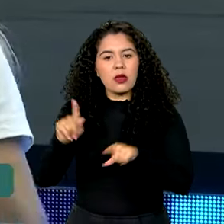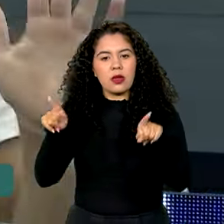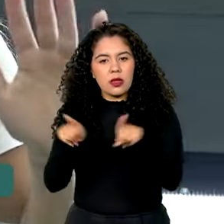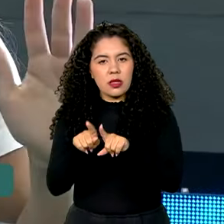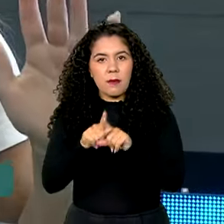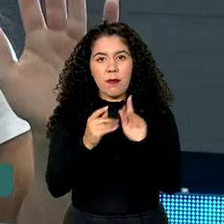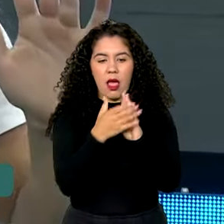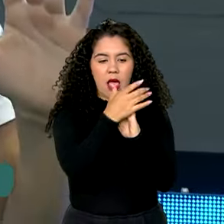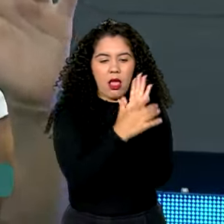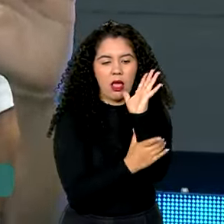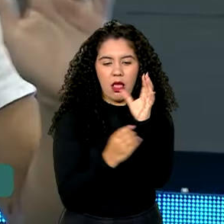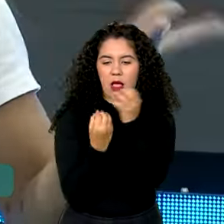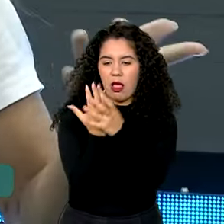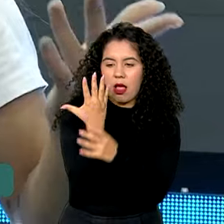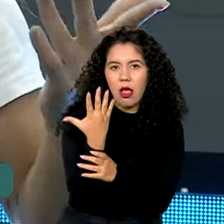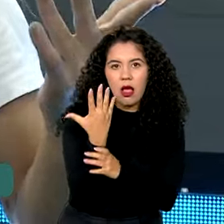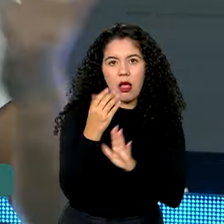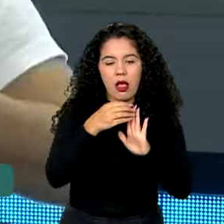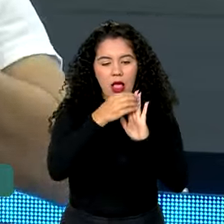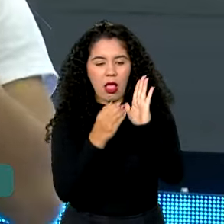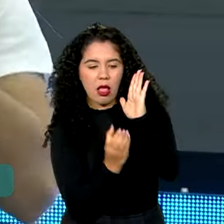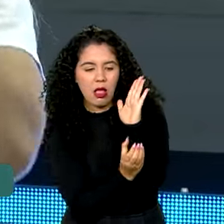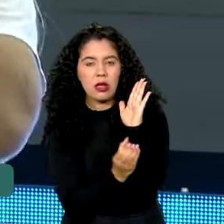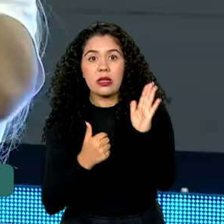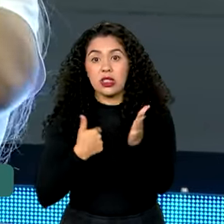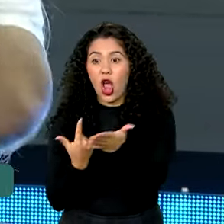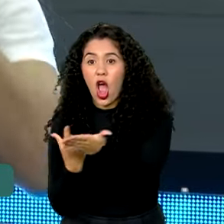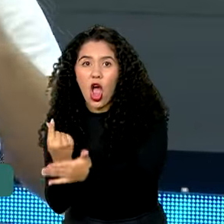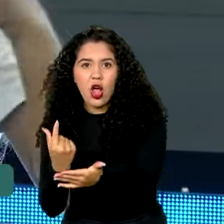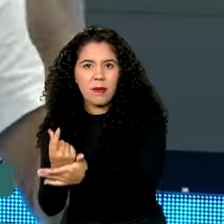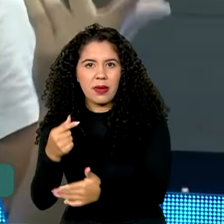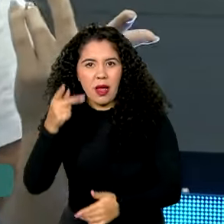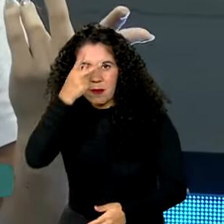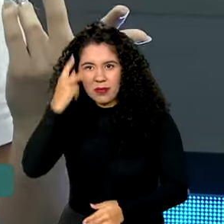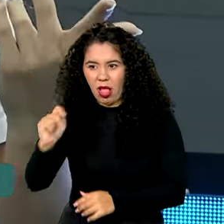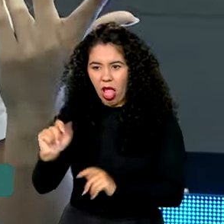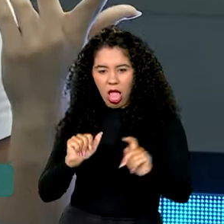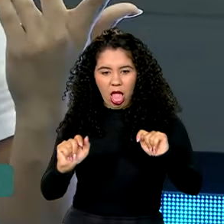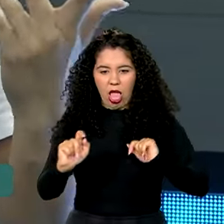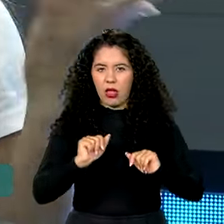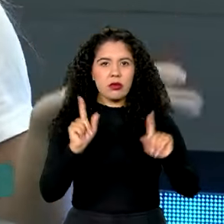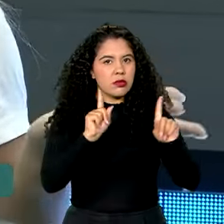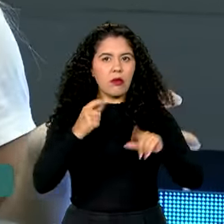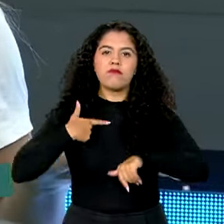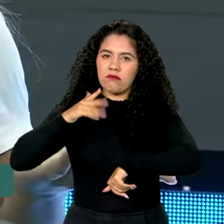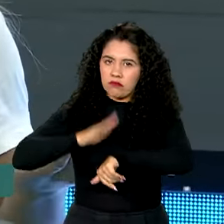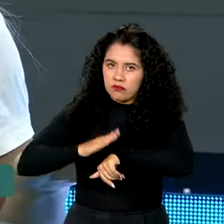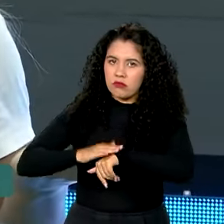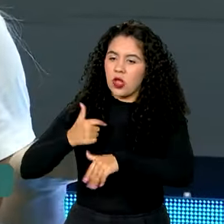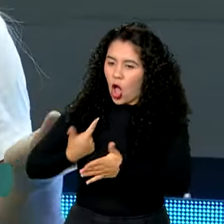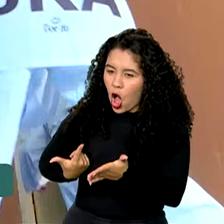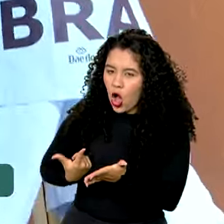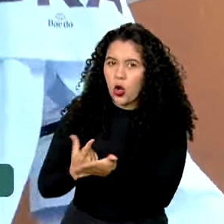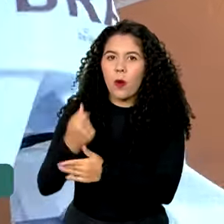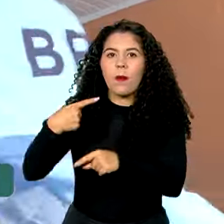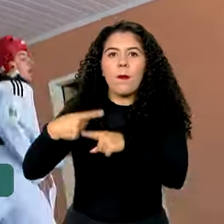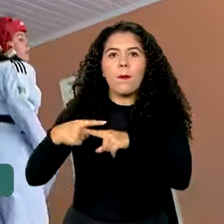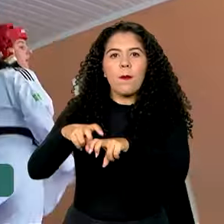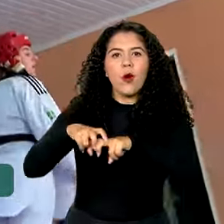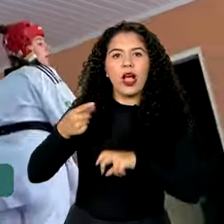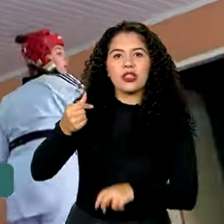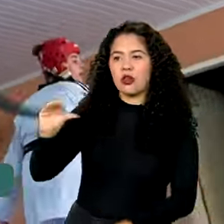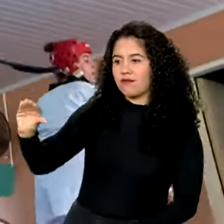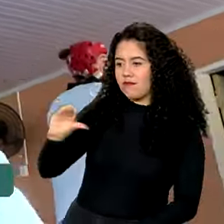mão, isso tudo a gente tem que comprar, a gente não ganha, então a gente compra esse dinheiro mesmo. Em